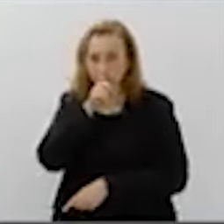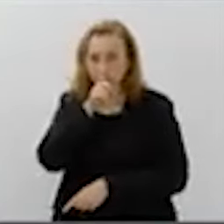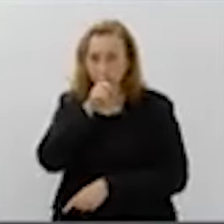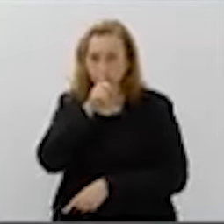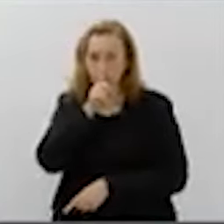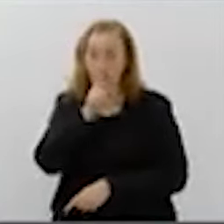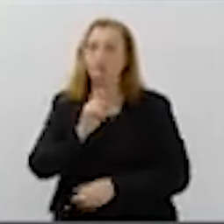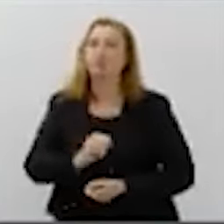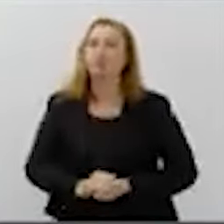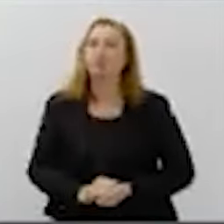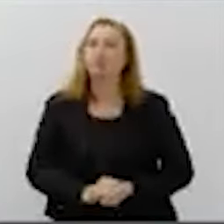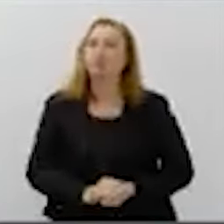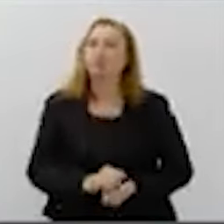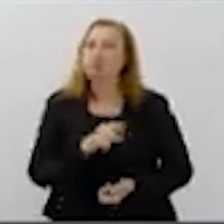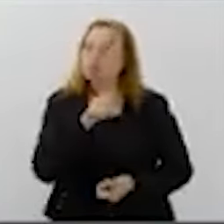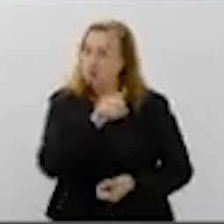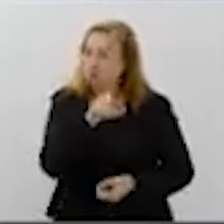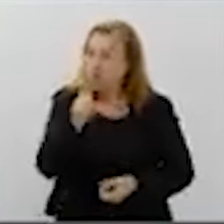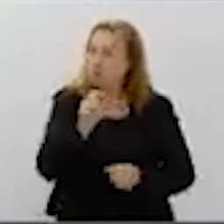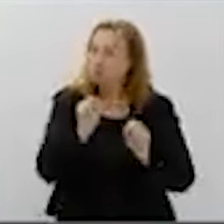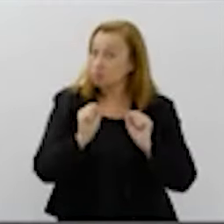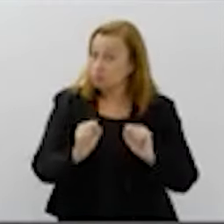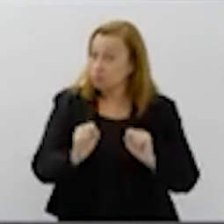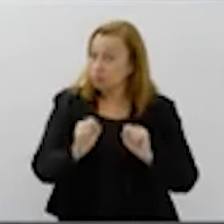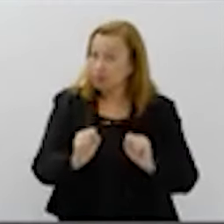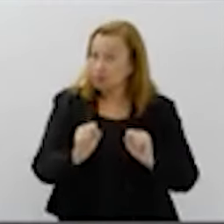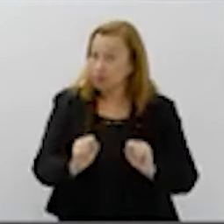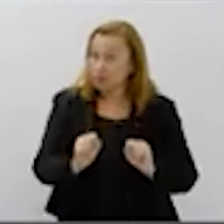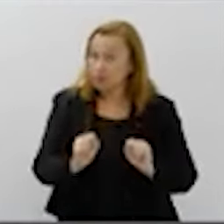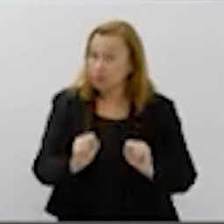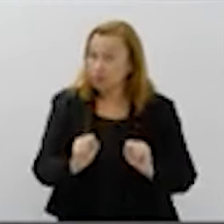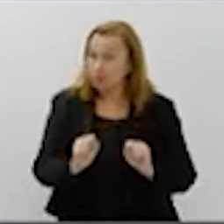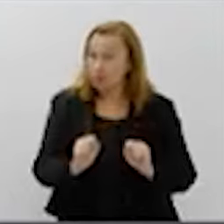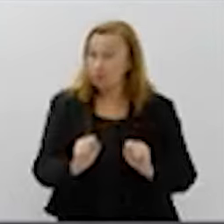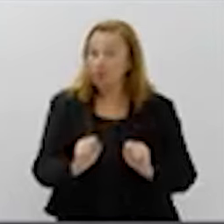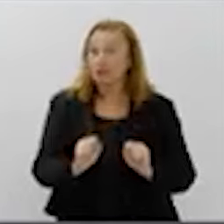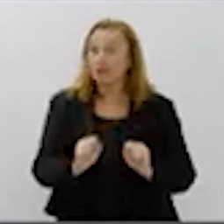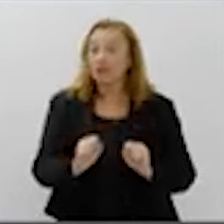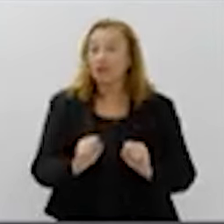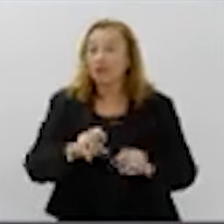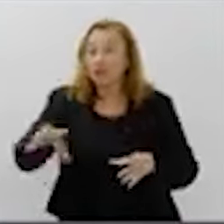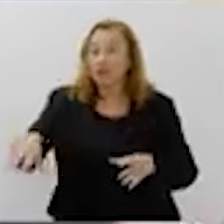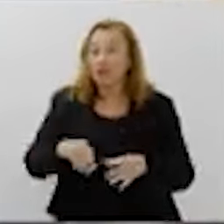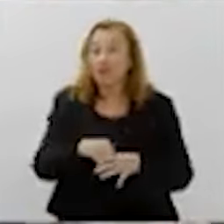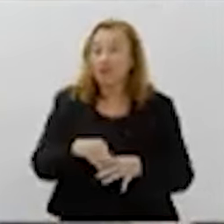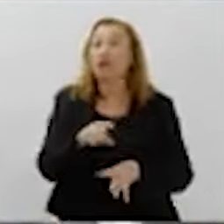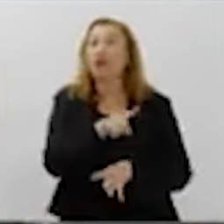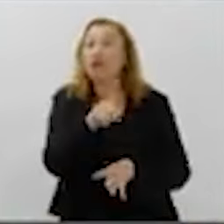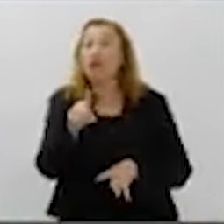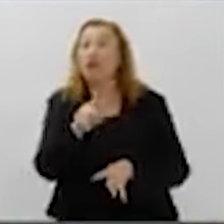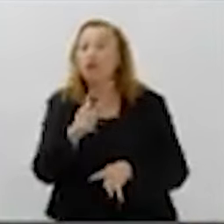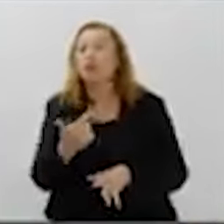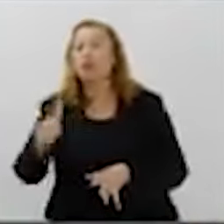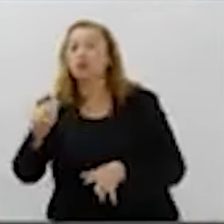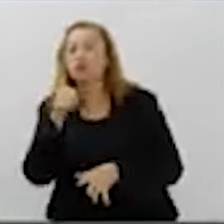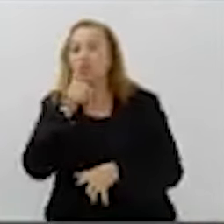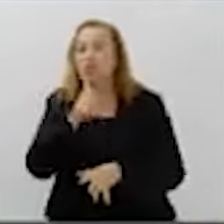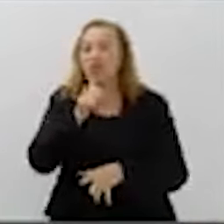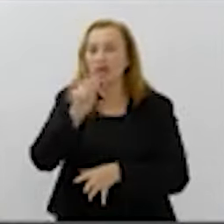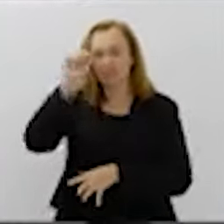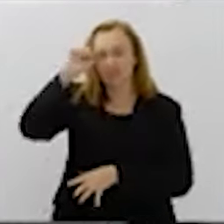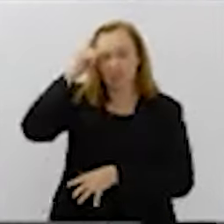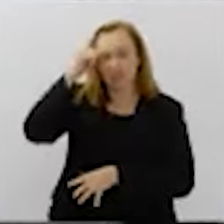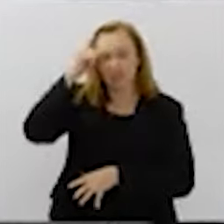servia para que eles pudessem colocá-la, ela e todas as outras negras que são de direita, mas não têm coragem